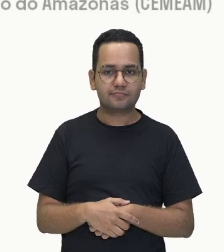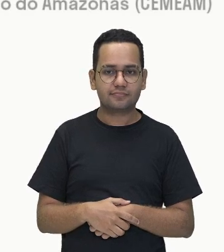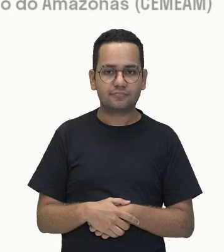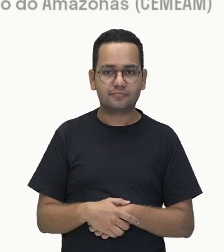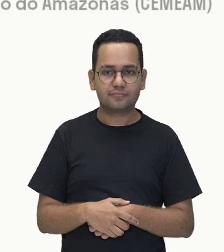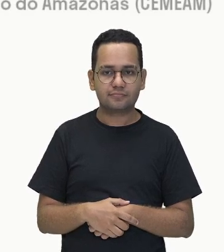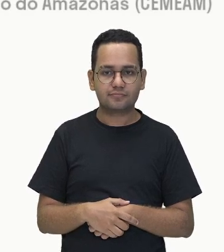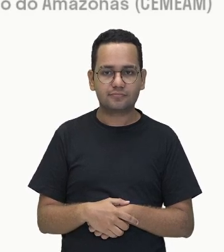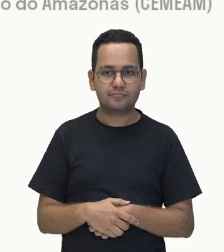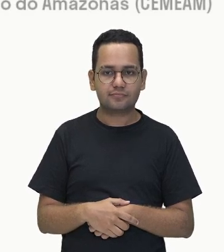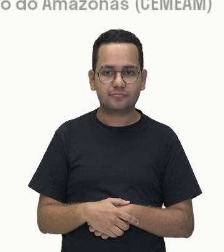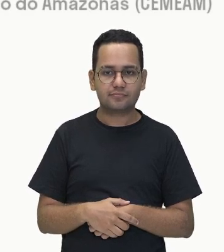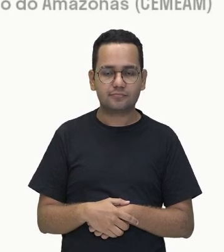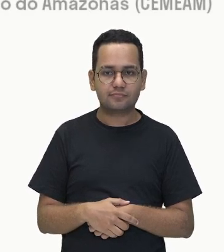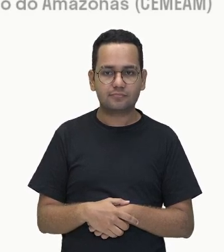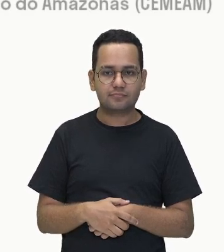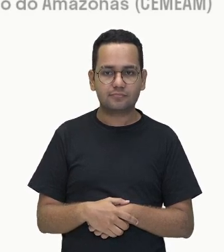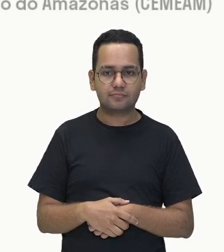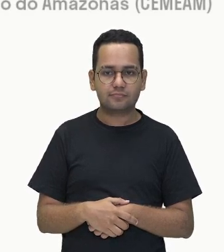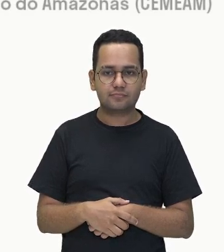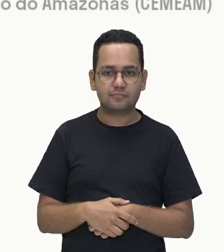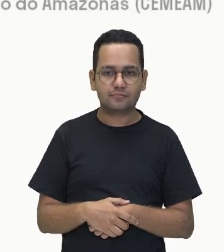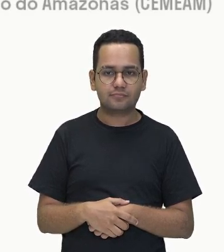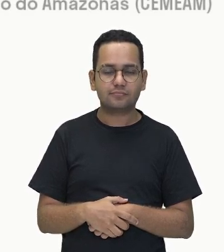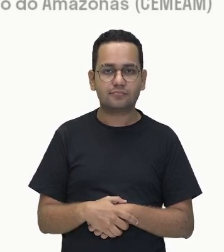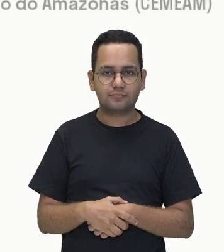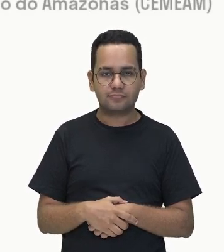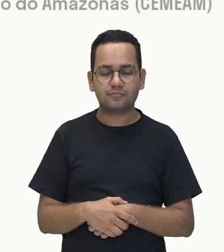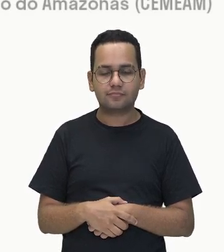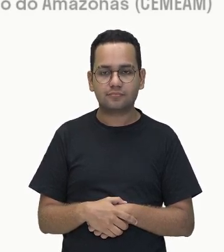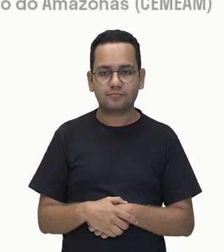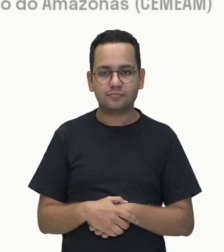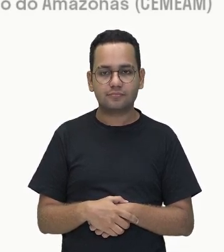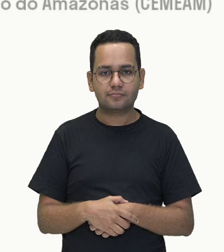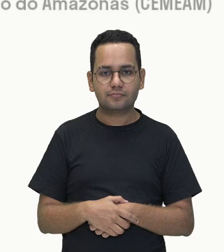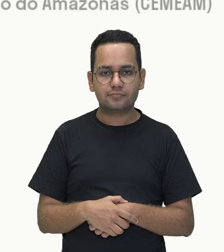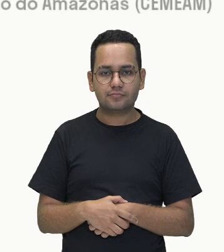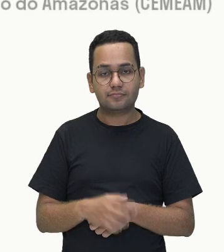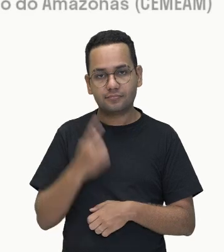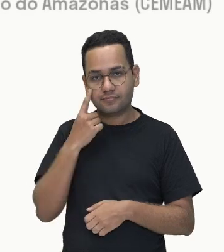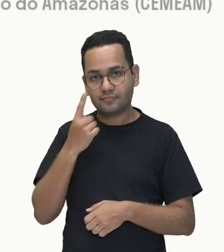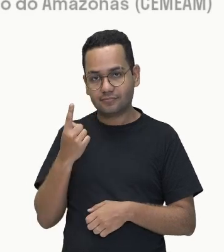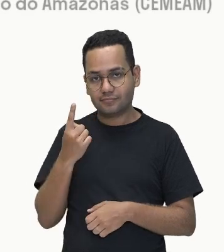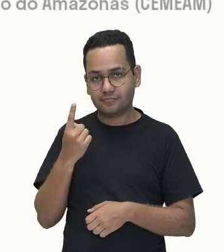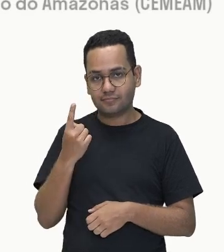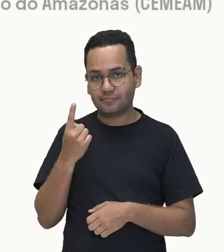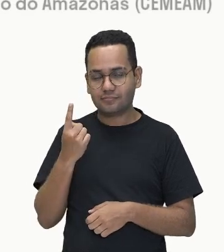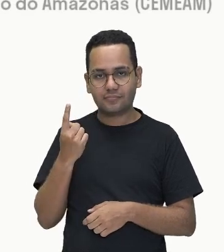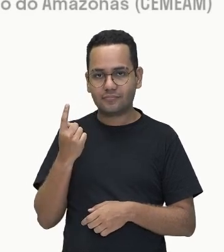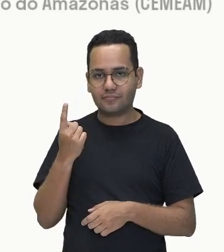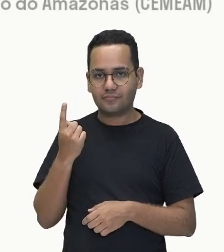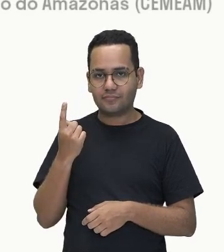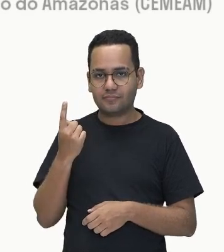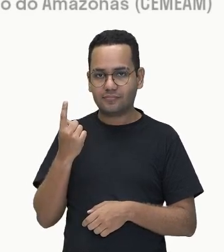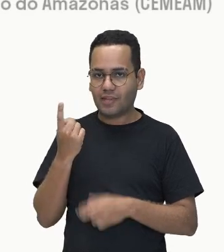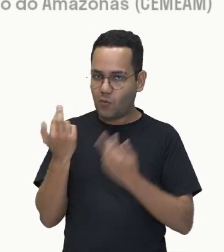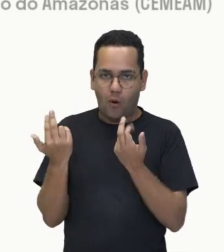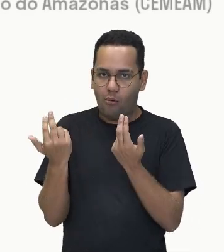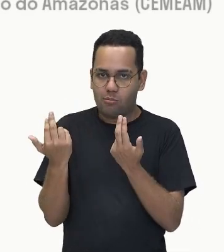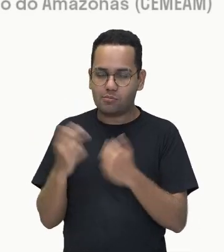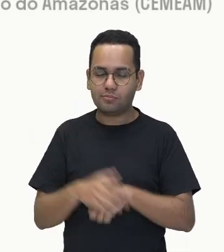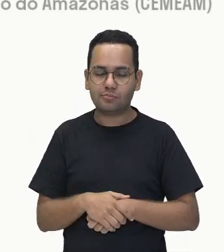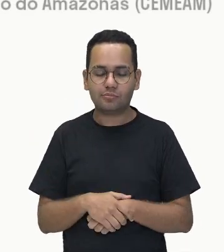corrigir aqui que é igual a 16 Então eu tenho veja o